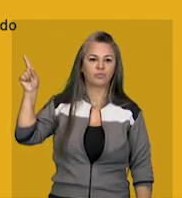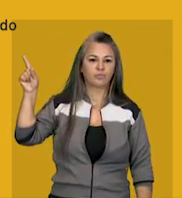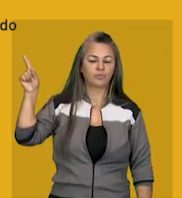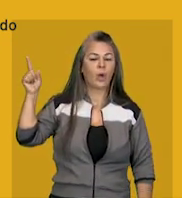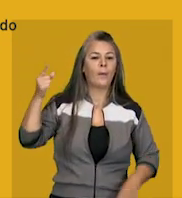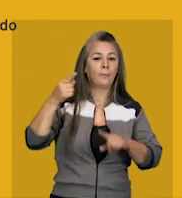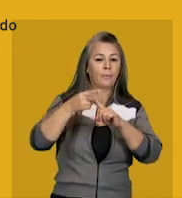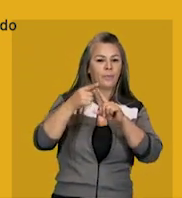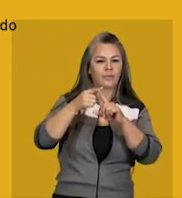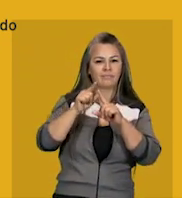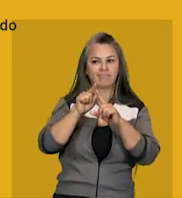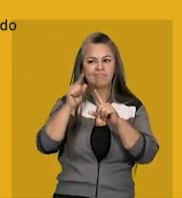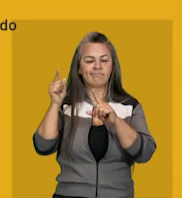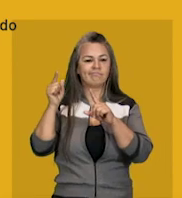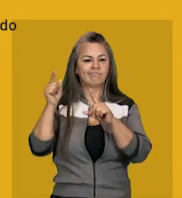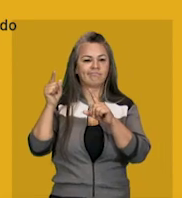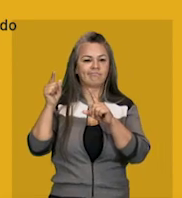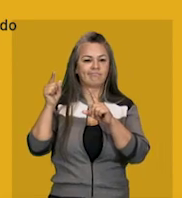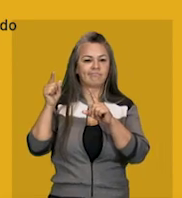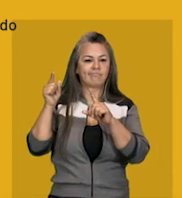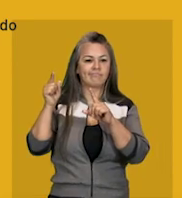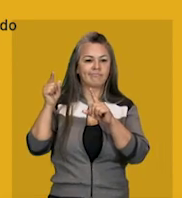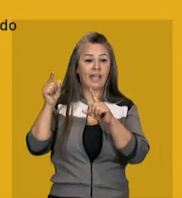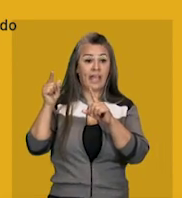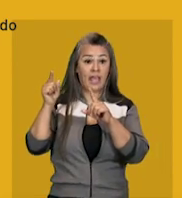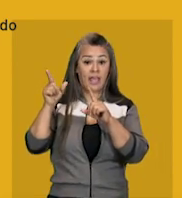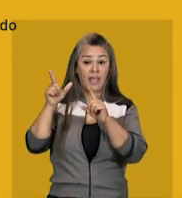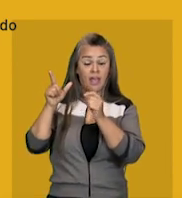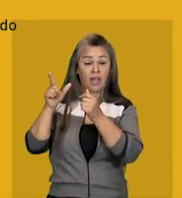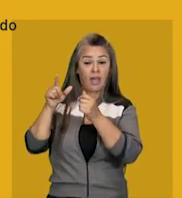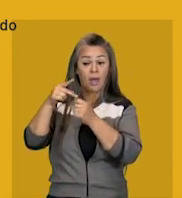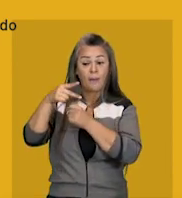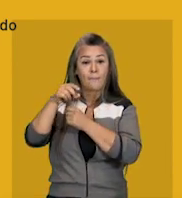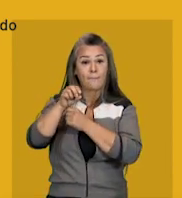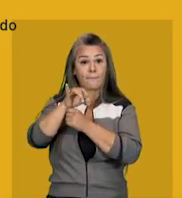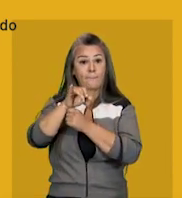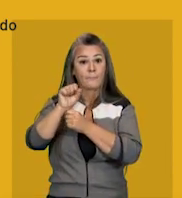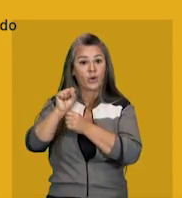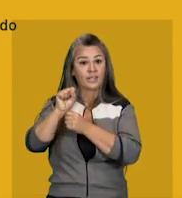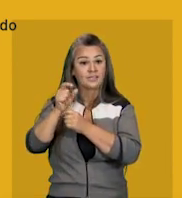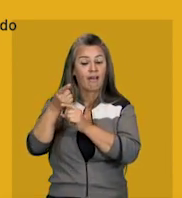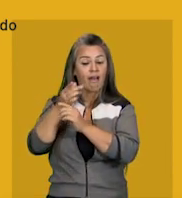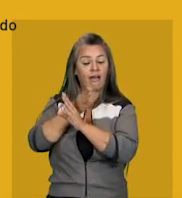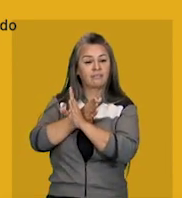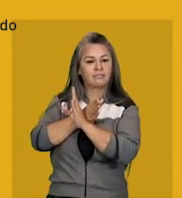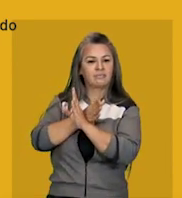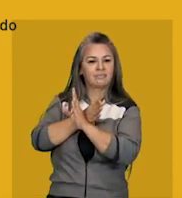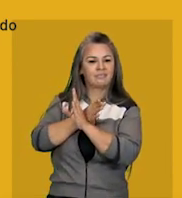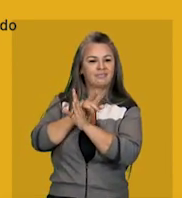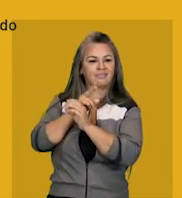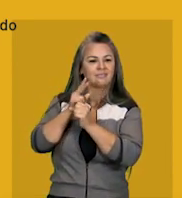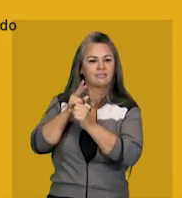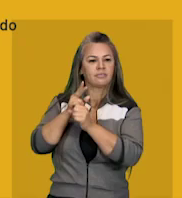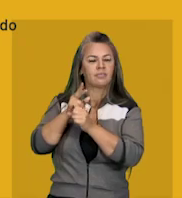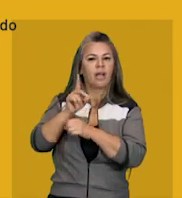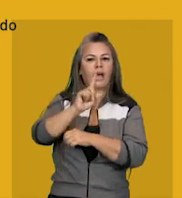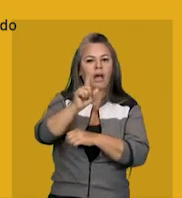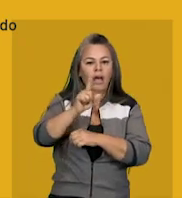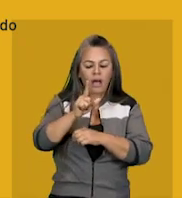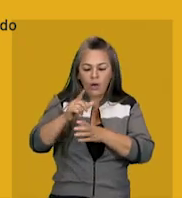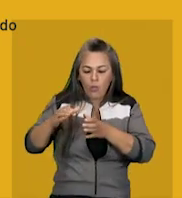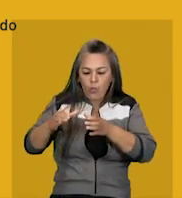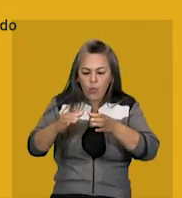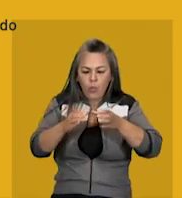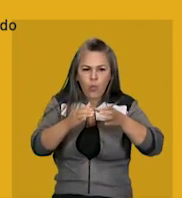o pois, depois do verbo, ela é conclusiva. Se vem antes, é explicativa, tá? Não solte balões